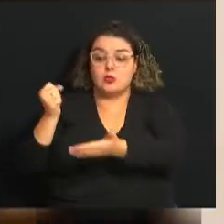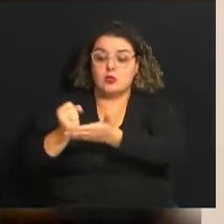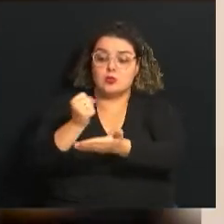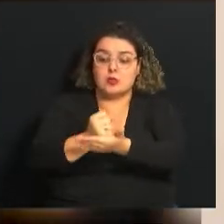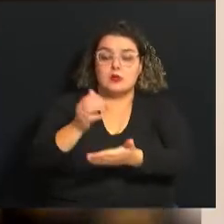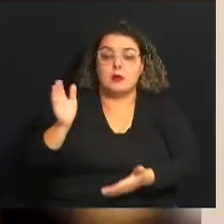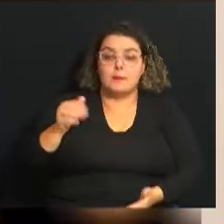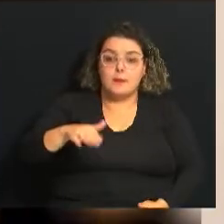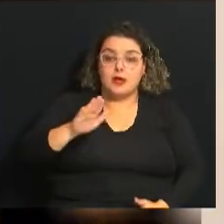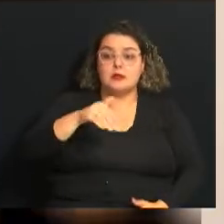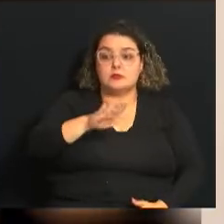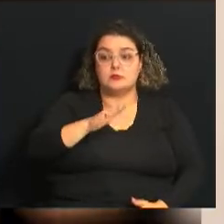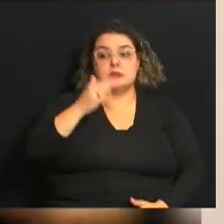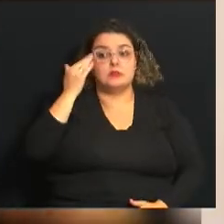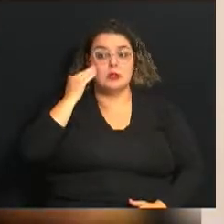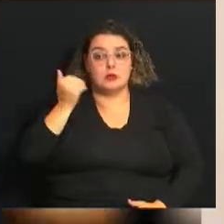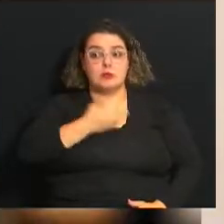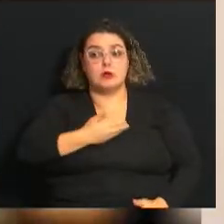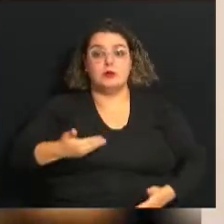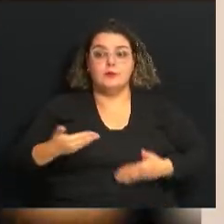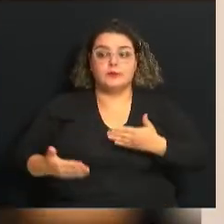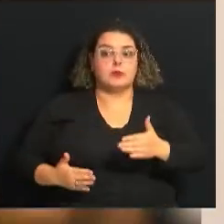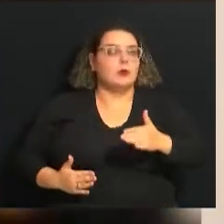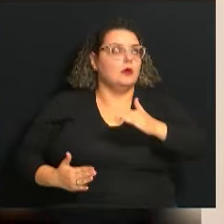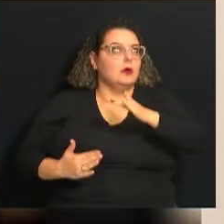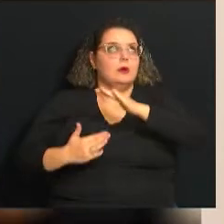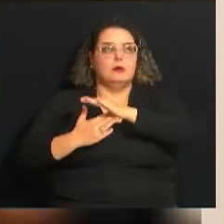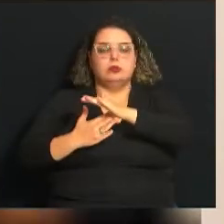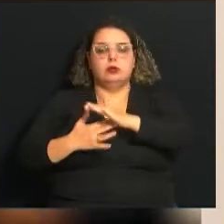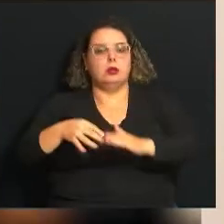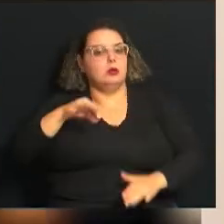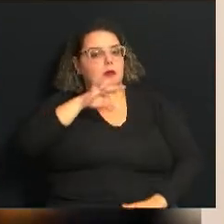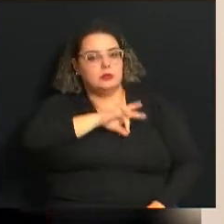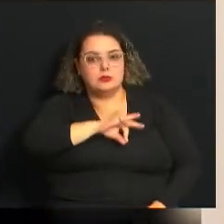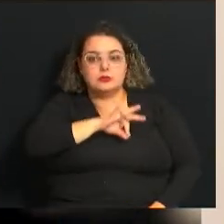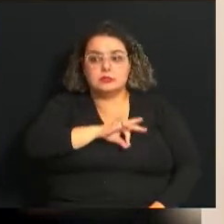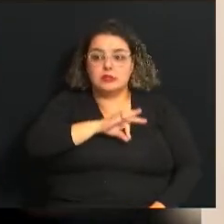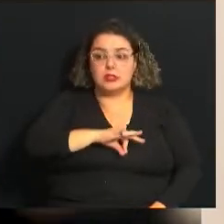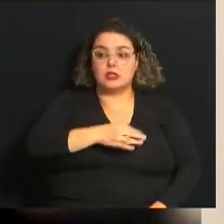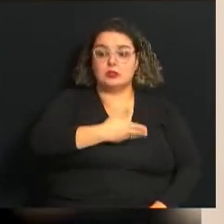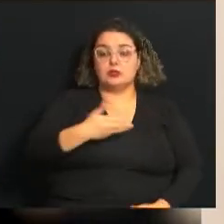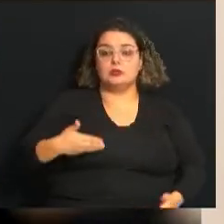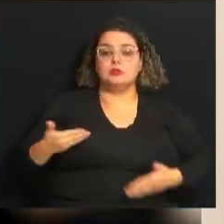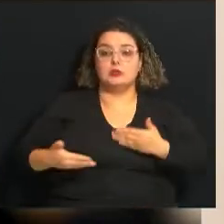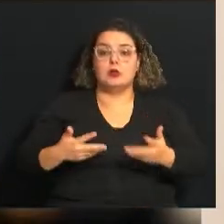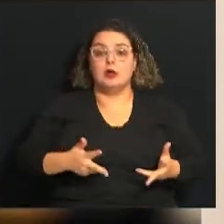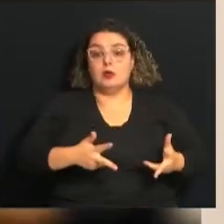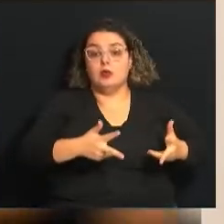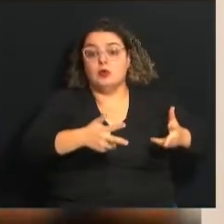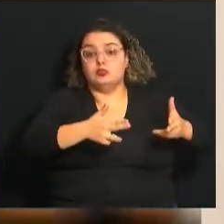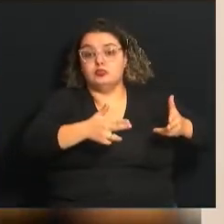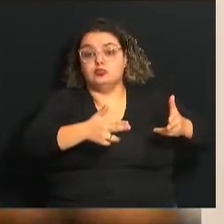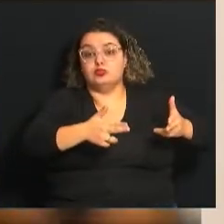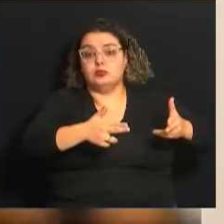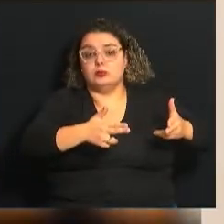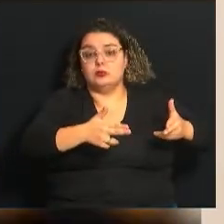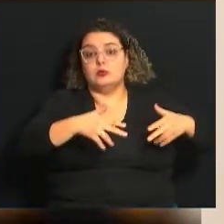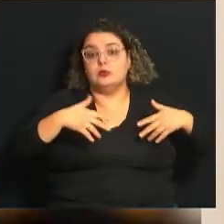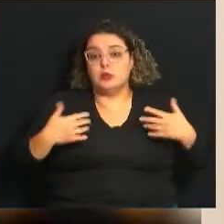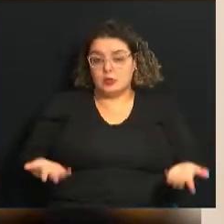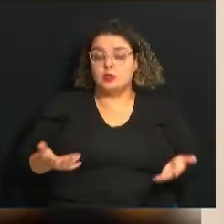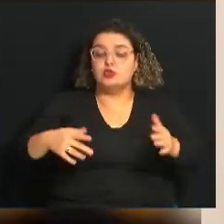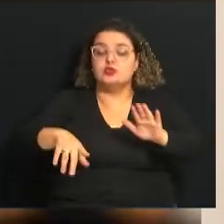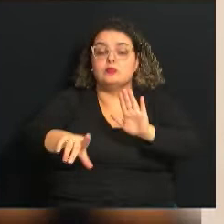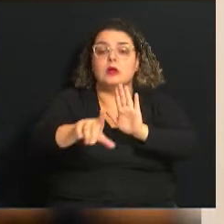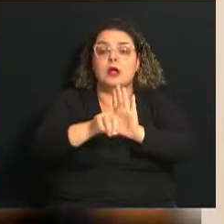Serviço Público de Campinas estão no limite. Os salários dos servidores ficaram congelados por conta de uma